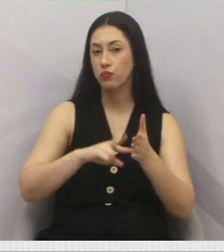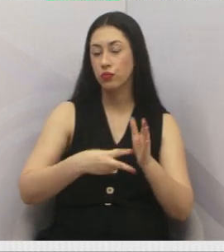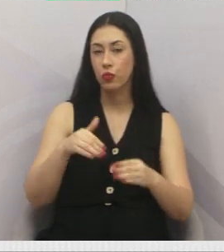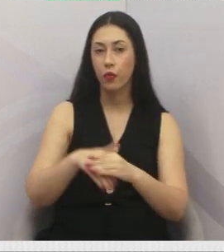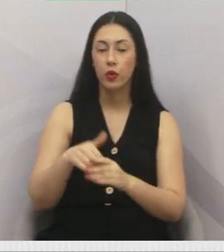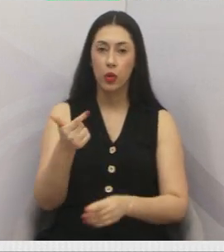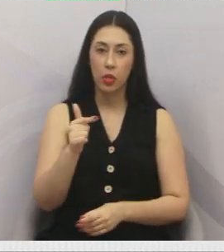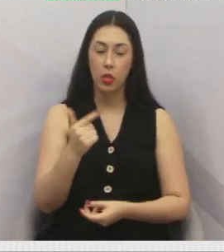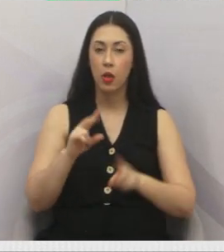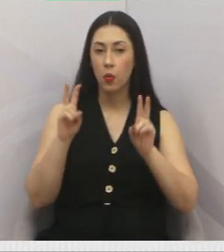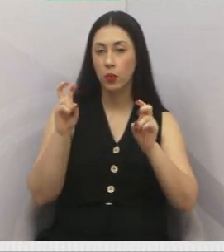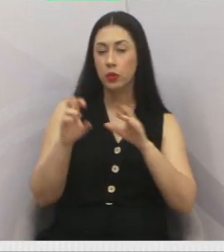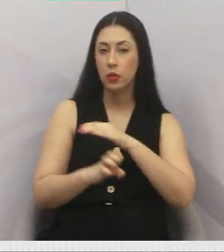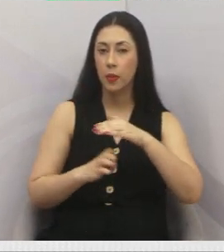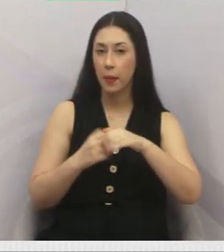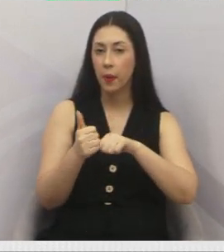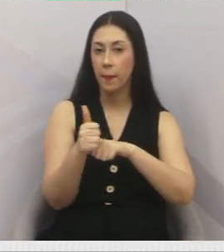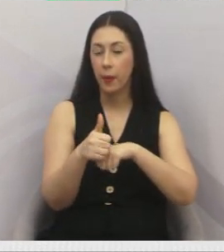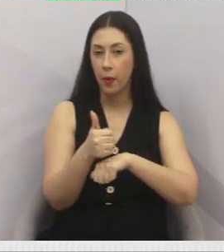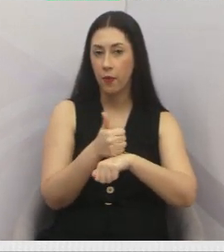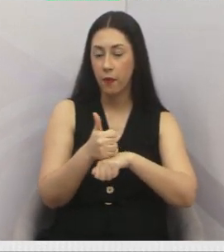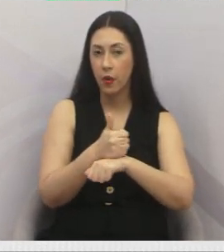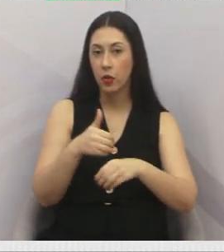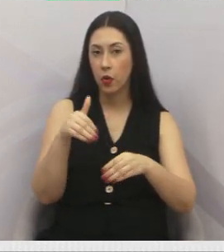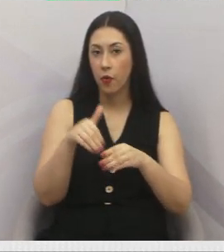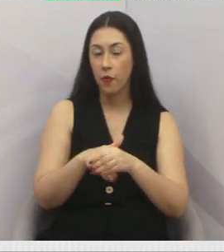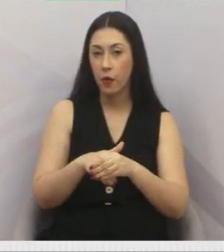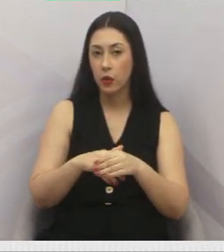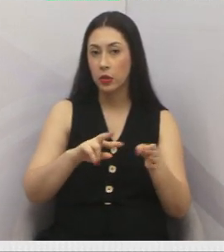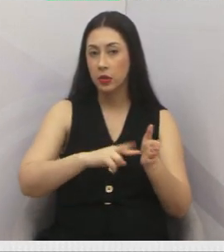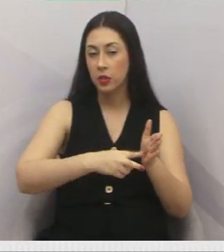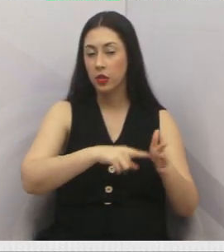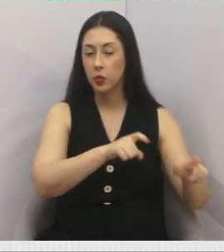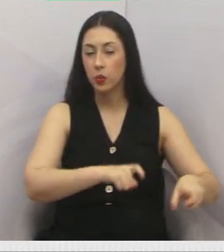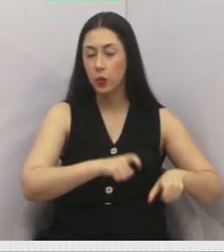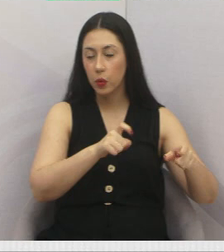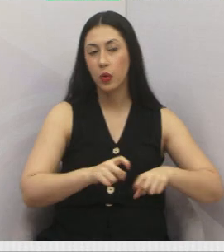branco. Segmento empresas ou entidades profissionais, um voto para sindicato rural.